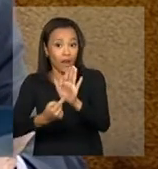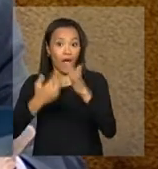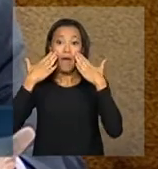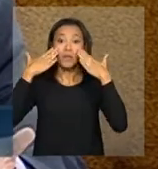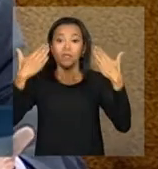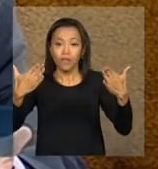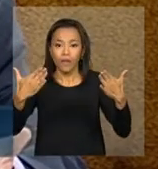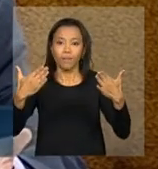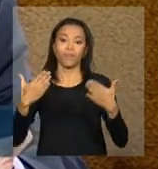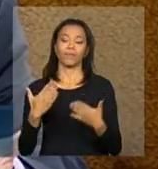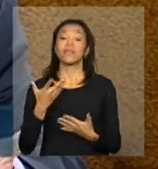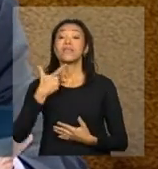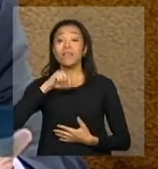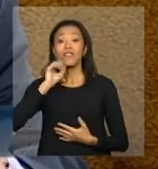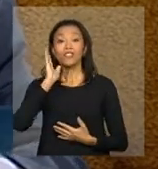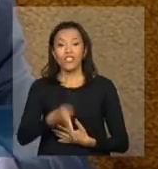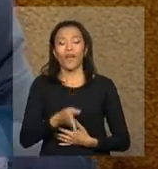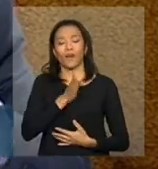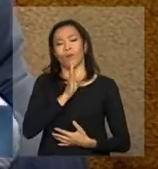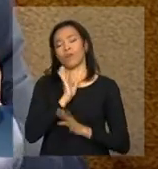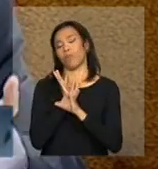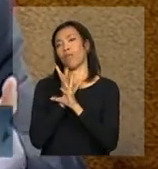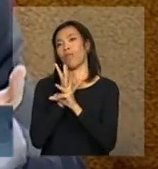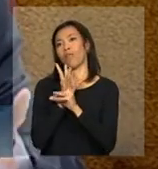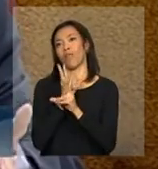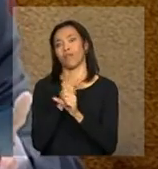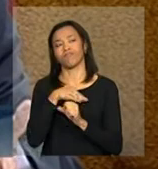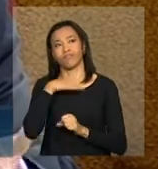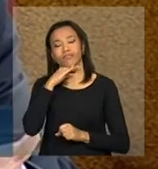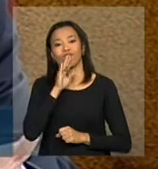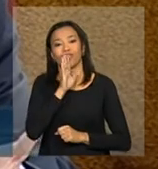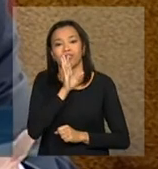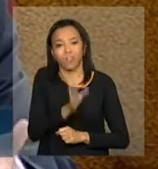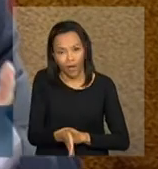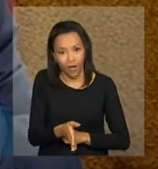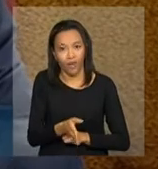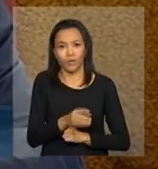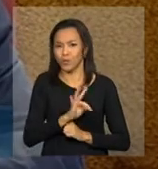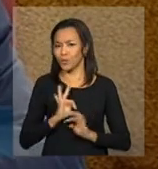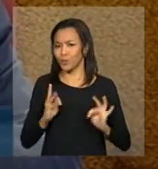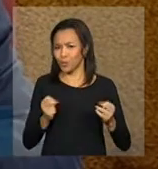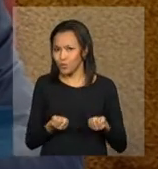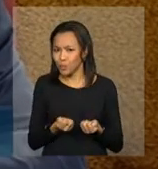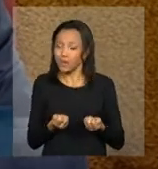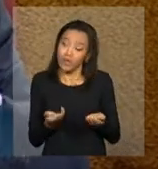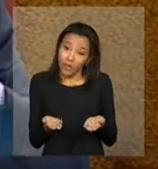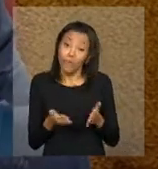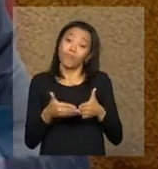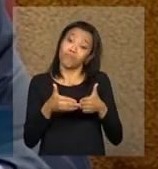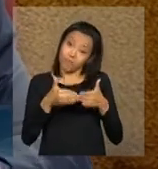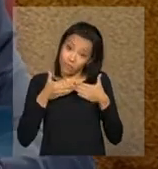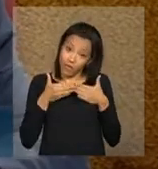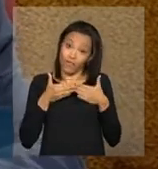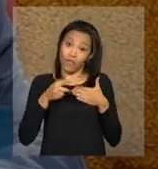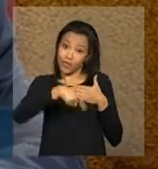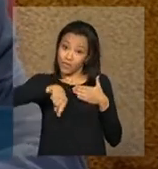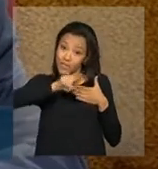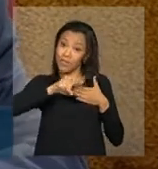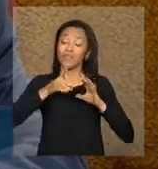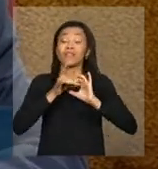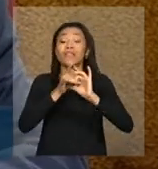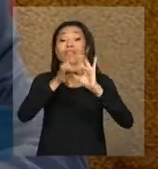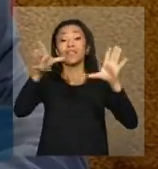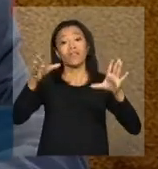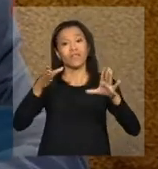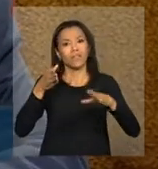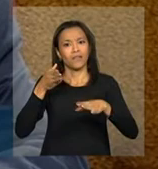já tem esse grau de conhecimento e para quem já tem esse grau de familiaridade, então, por favor, fiquem à vontade para, nos